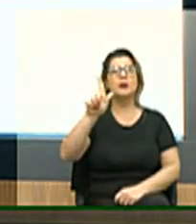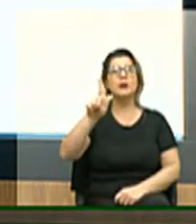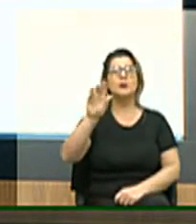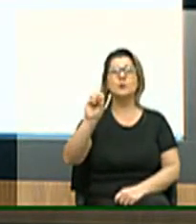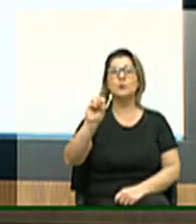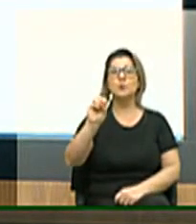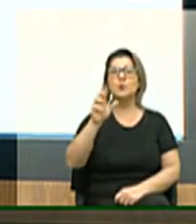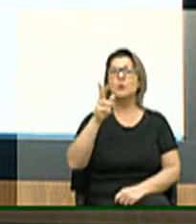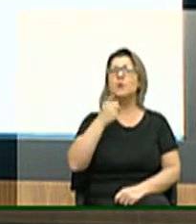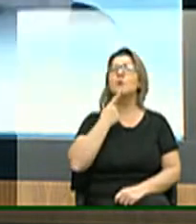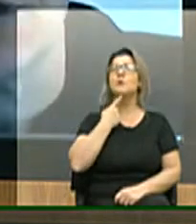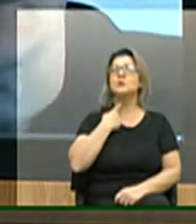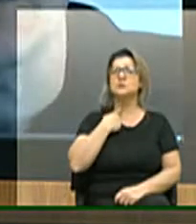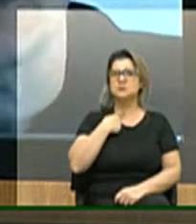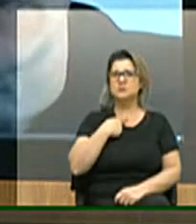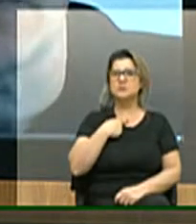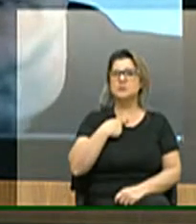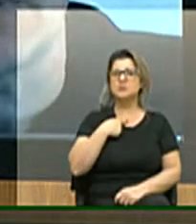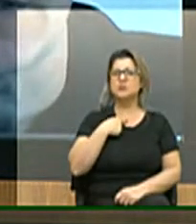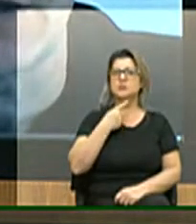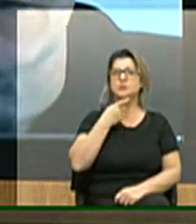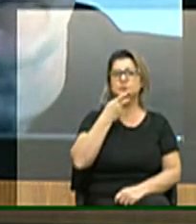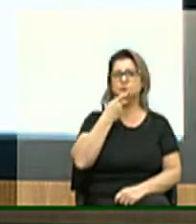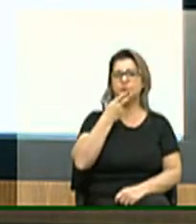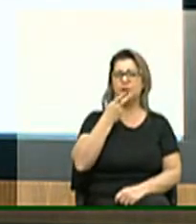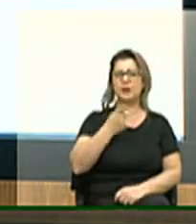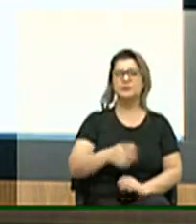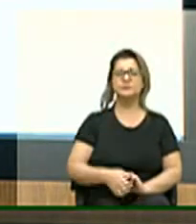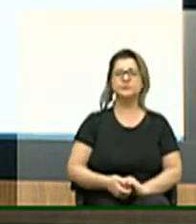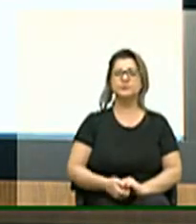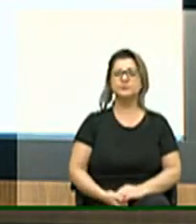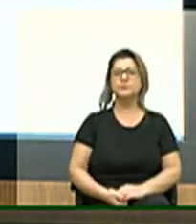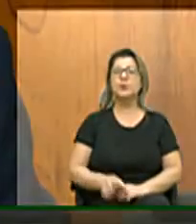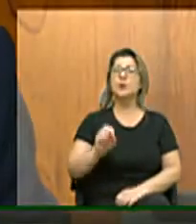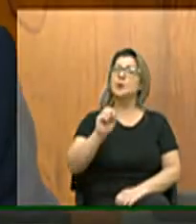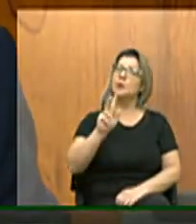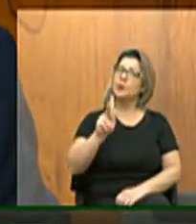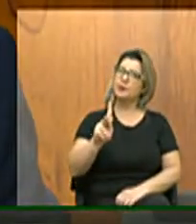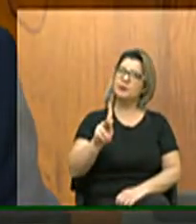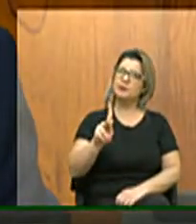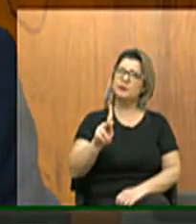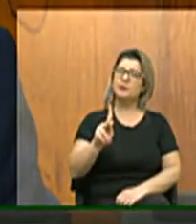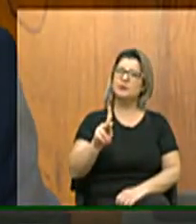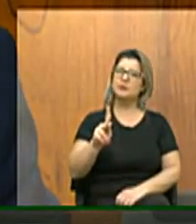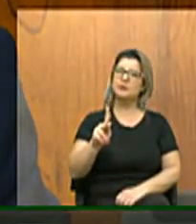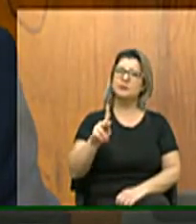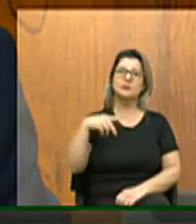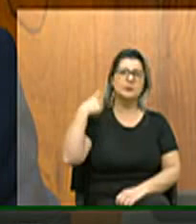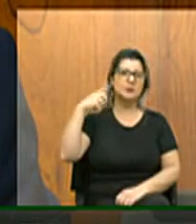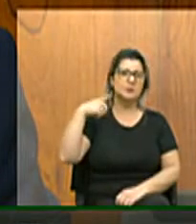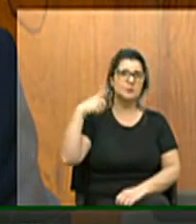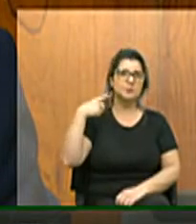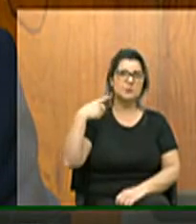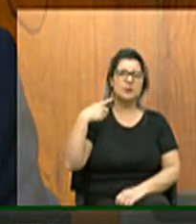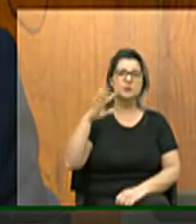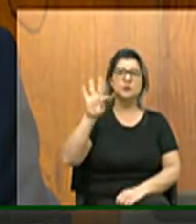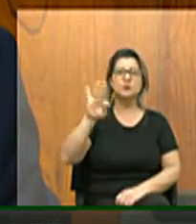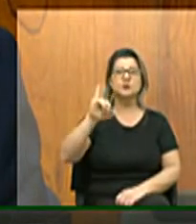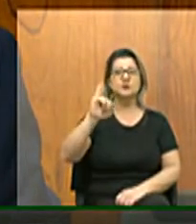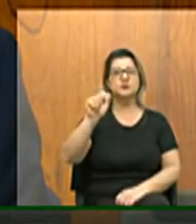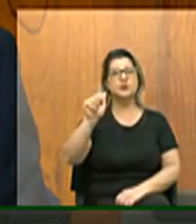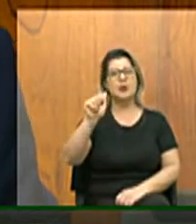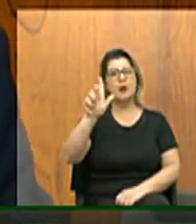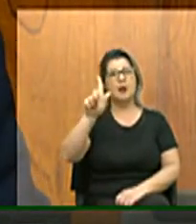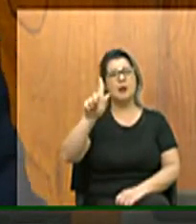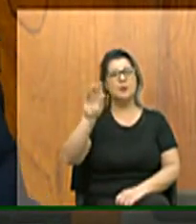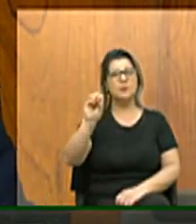Eu cedo para o deputado Tiago, presidente. Ok, deputado Vilmar Zanquim, por sessão, deputado Tiago Simon, com a palavra